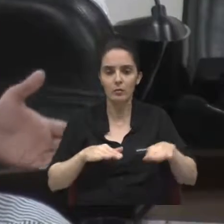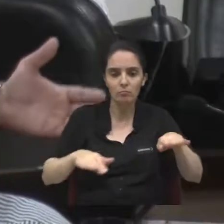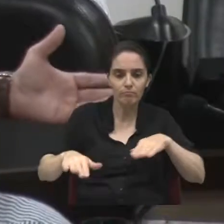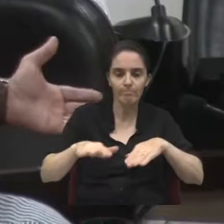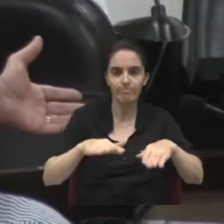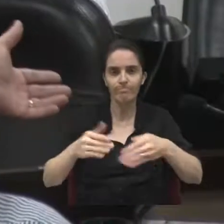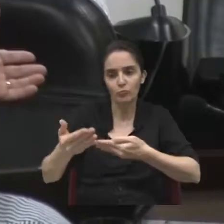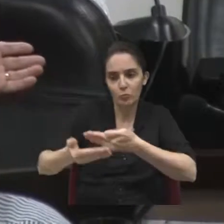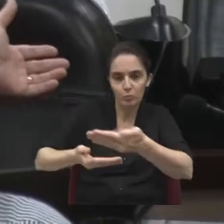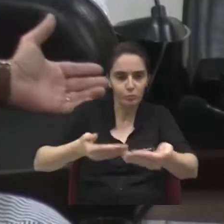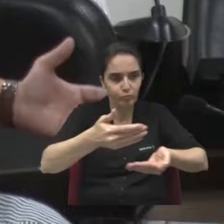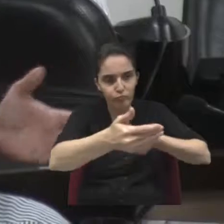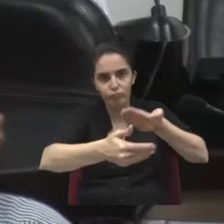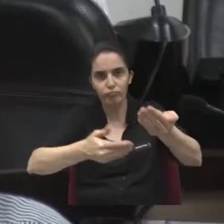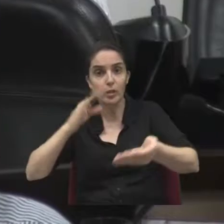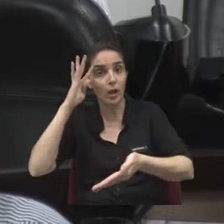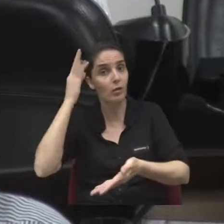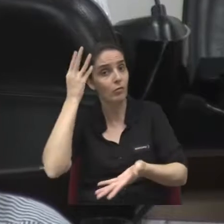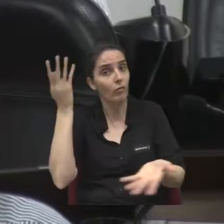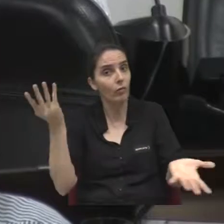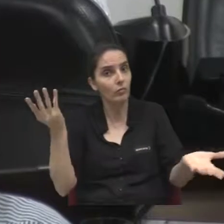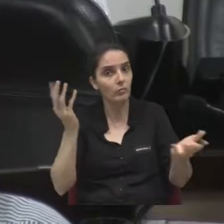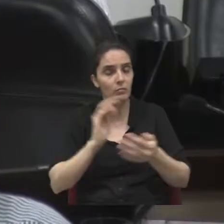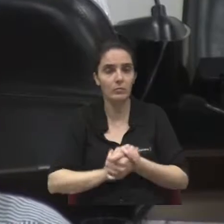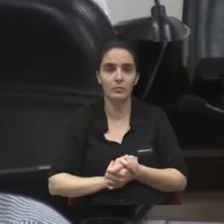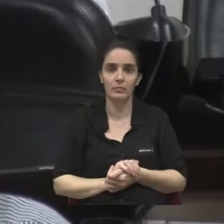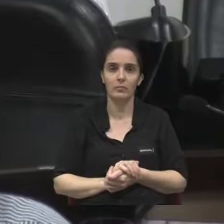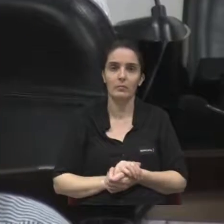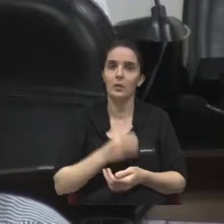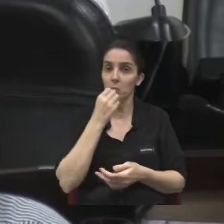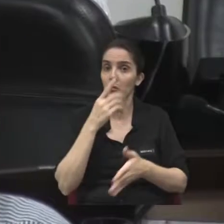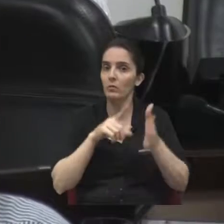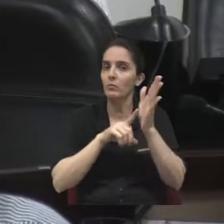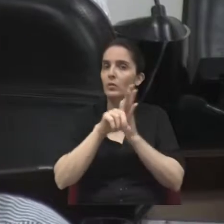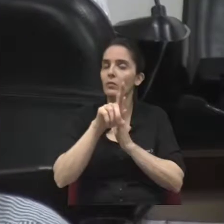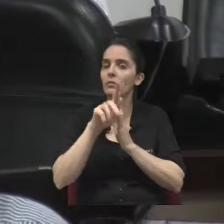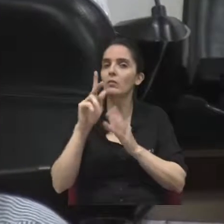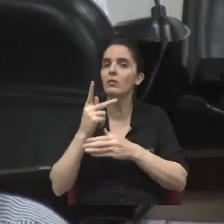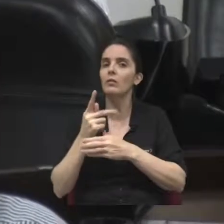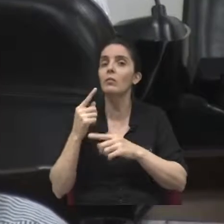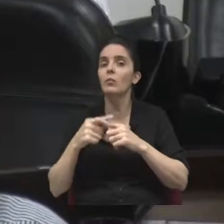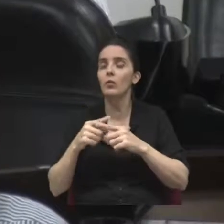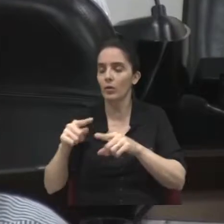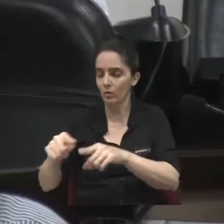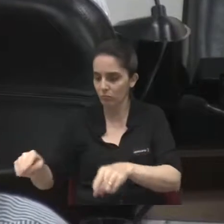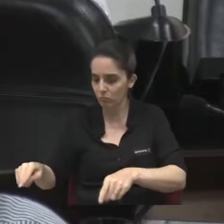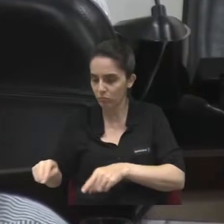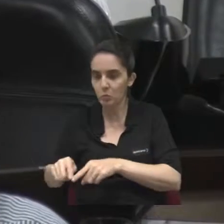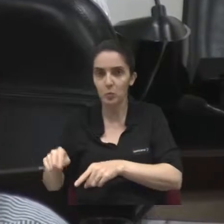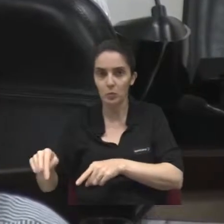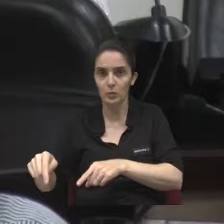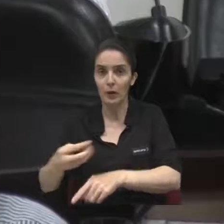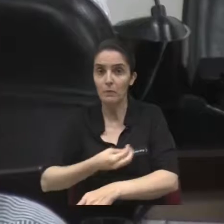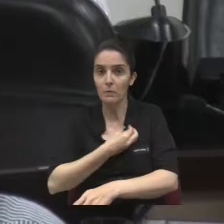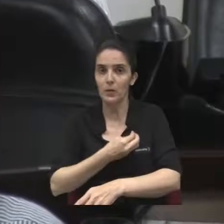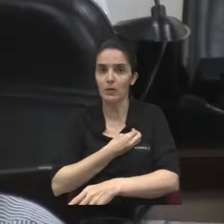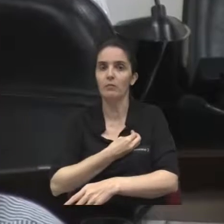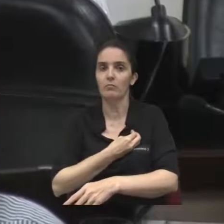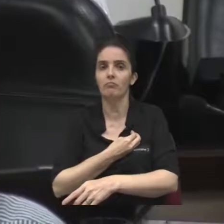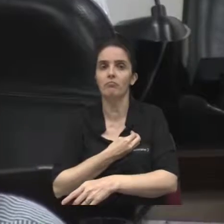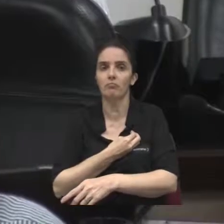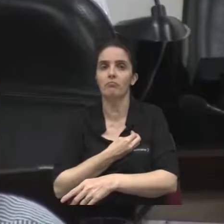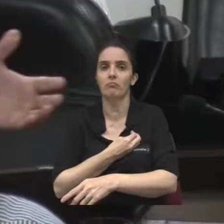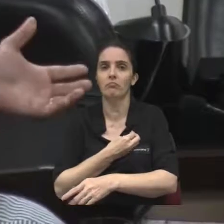pertinente o requerimento, Helder, porque é vida, são as vidas das pessoas, onde agora